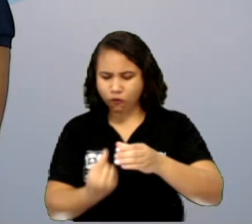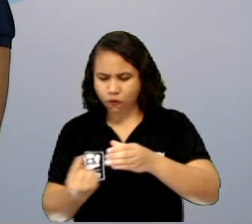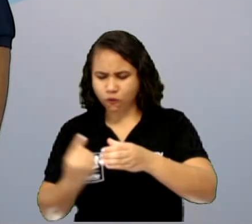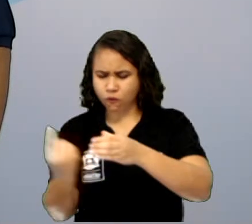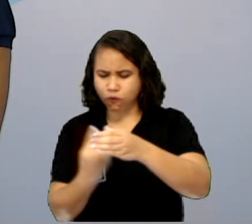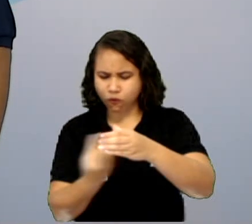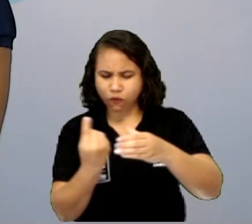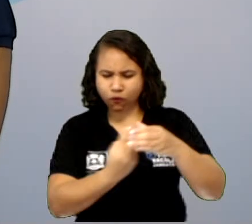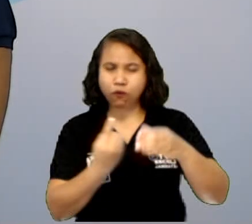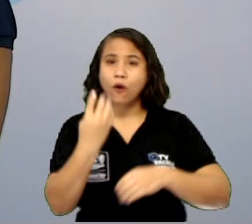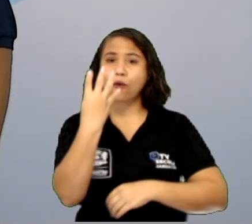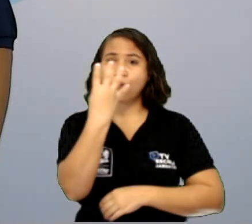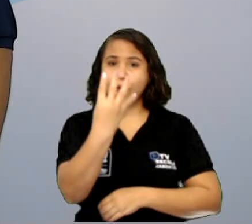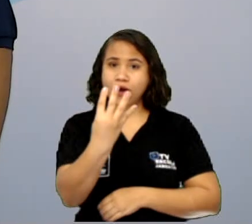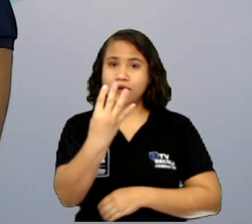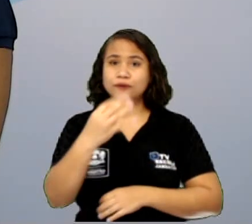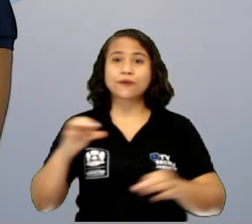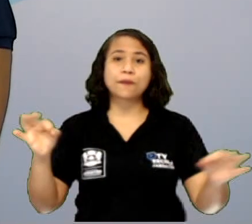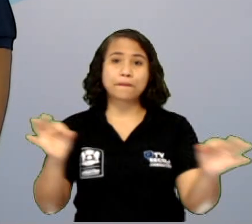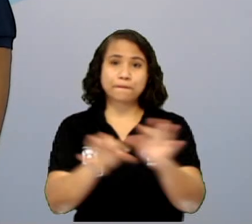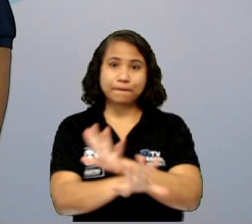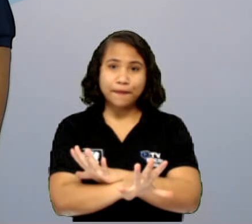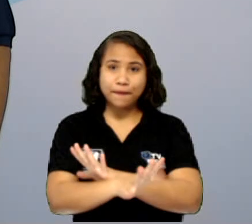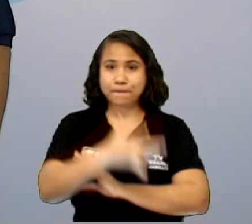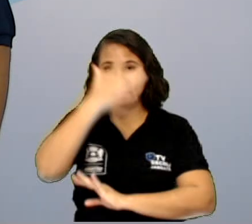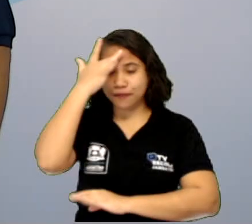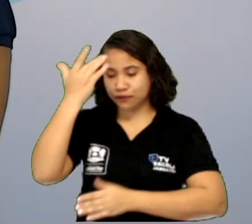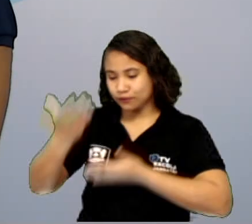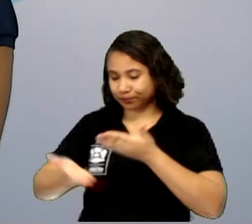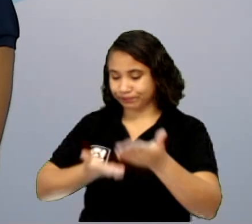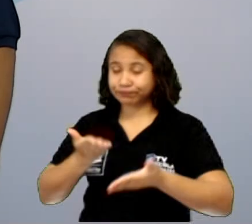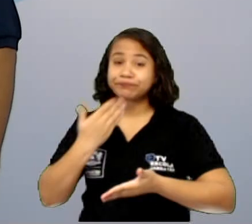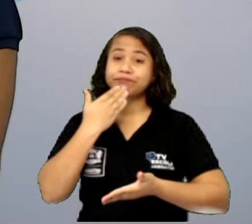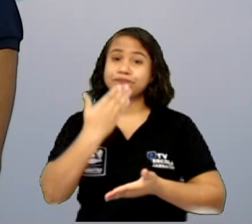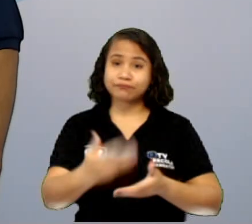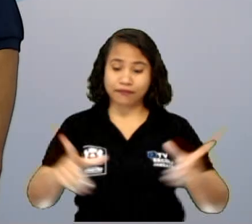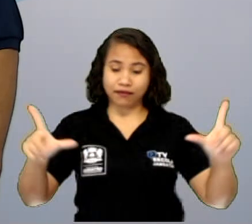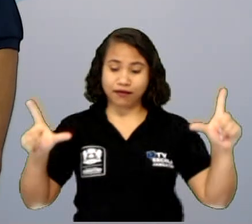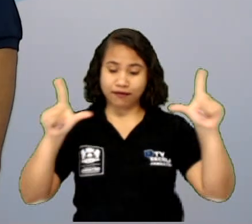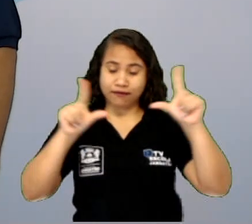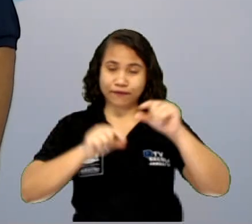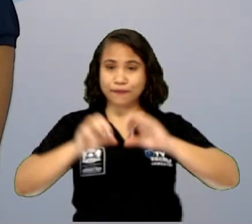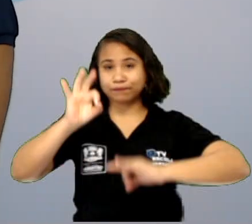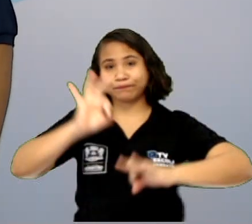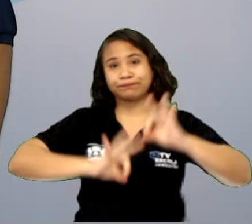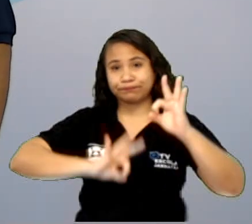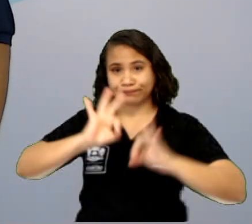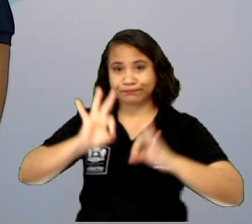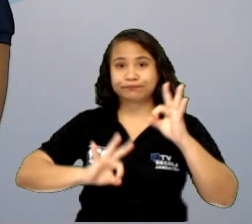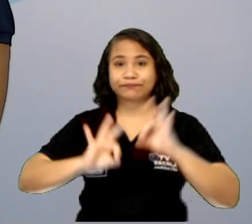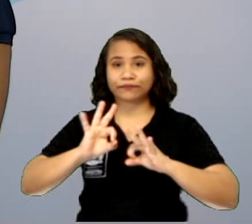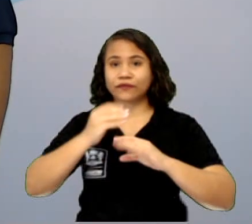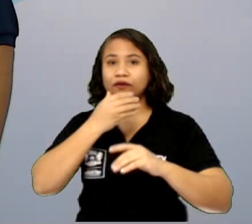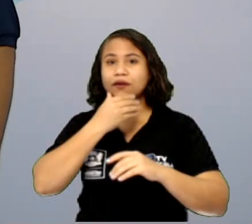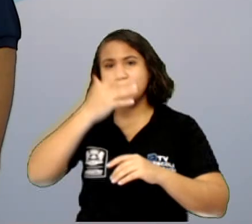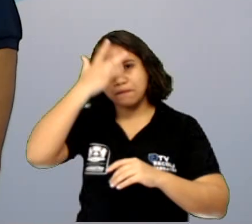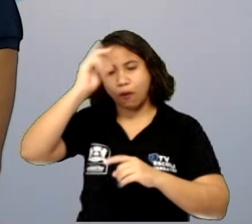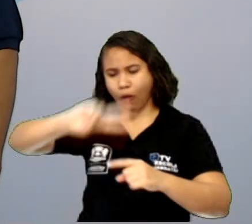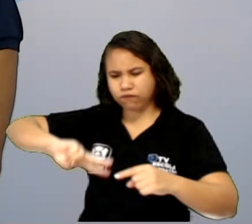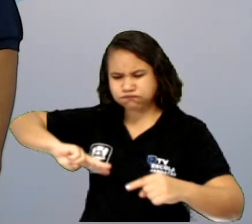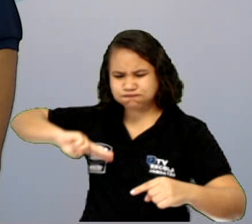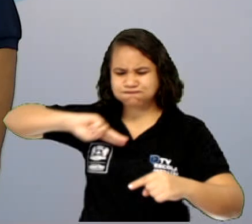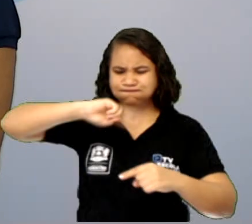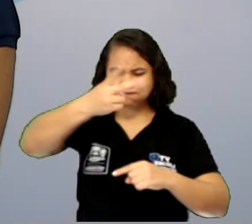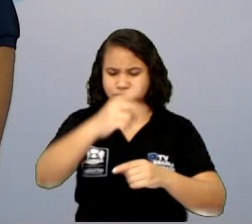a lanchonete consegue a preparar o suco seus clientes pedem e para diminuir o tempo de preparo Celsius dobrou o número de